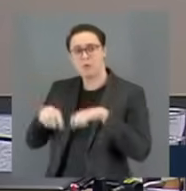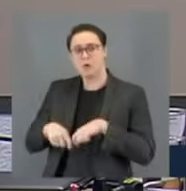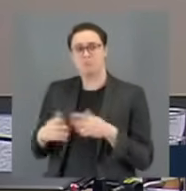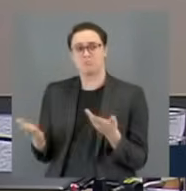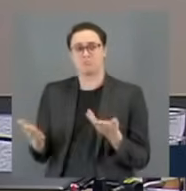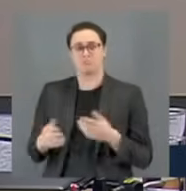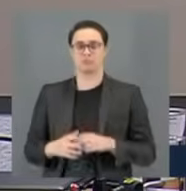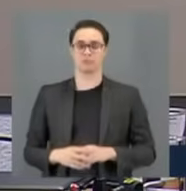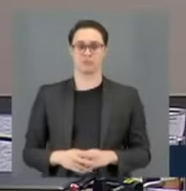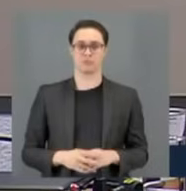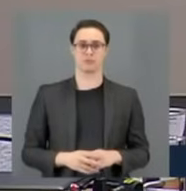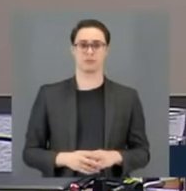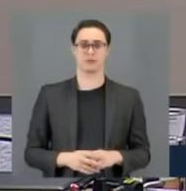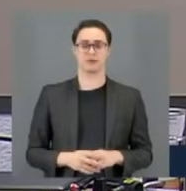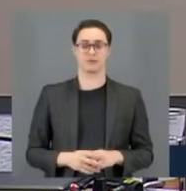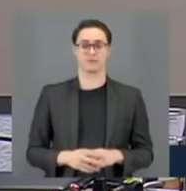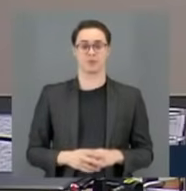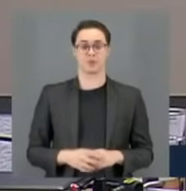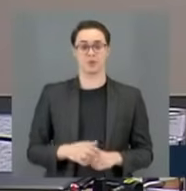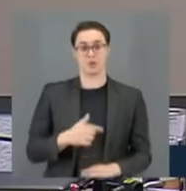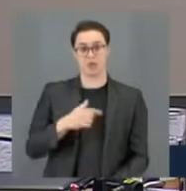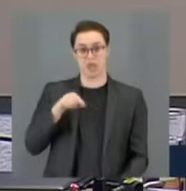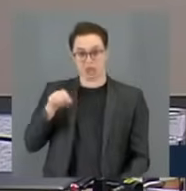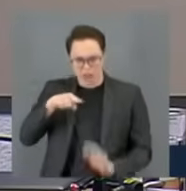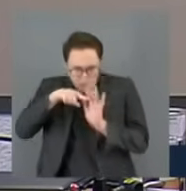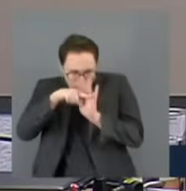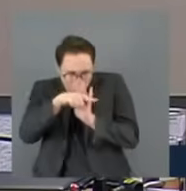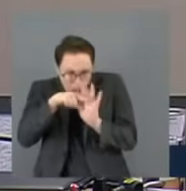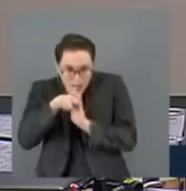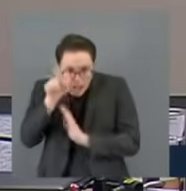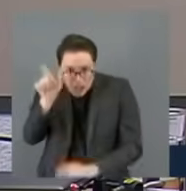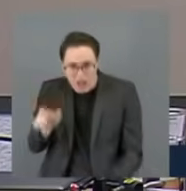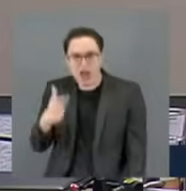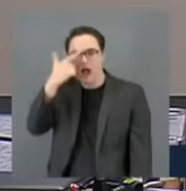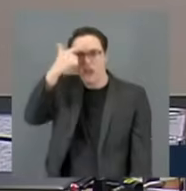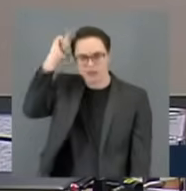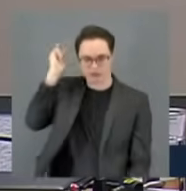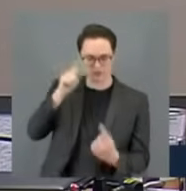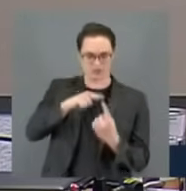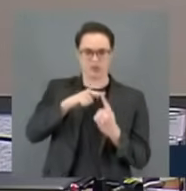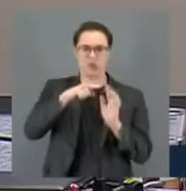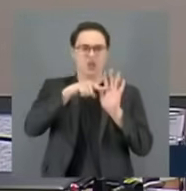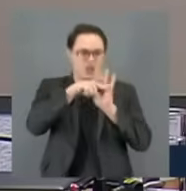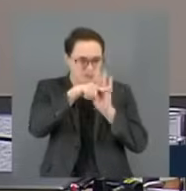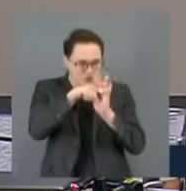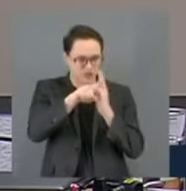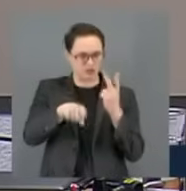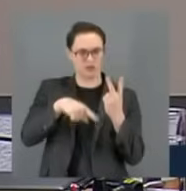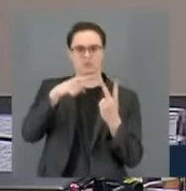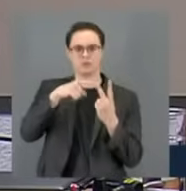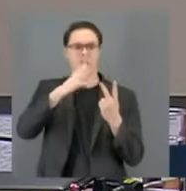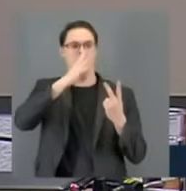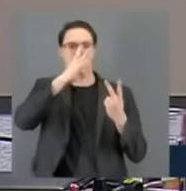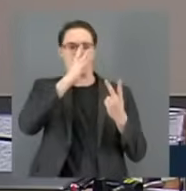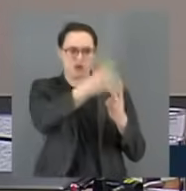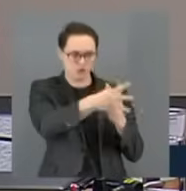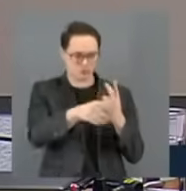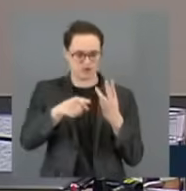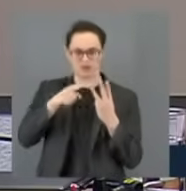Através desses inquéritos, Alexandre de Moraes se tornou investigador, acusador, vítima e